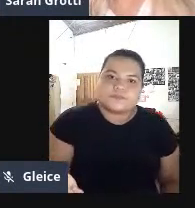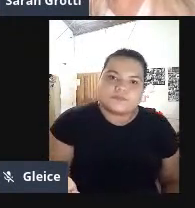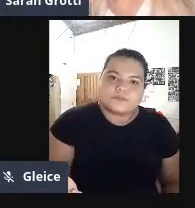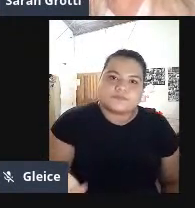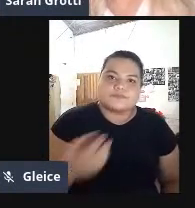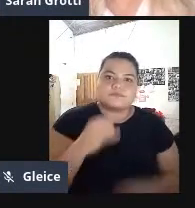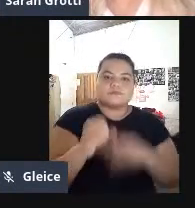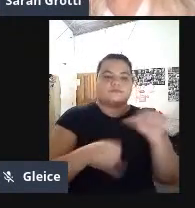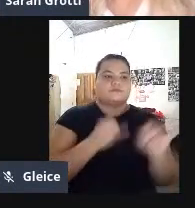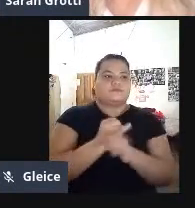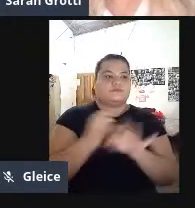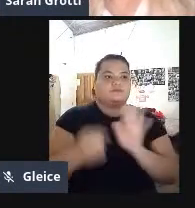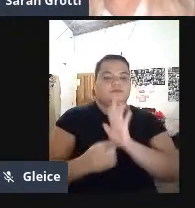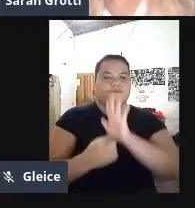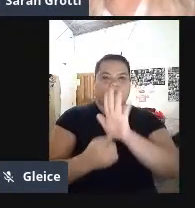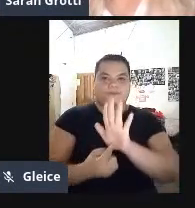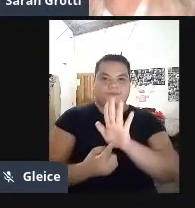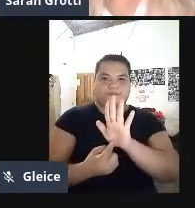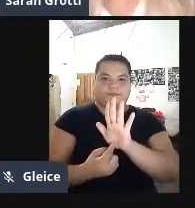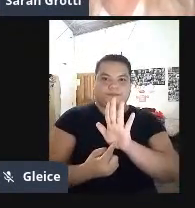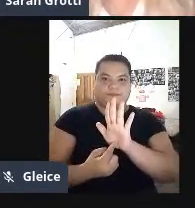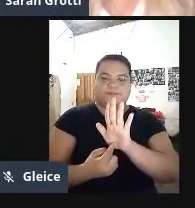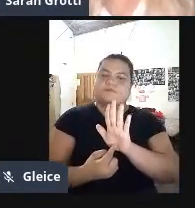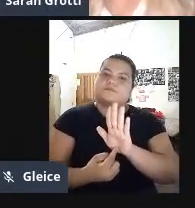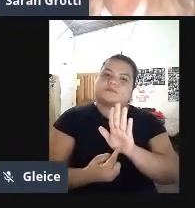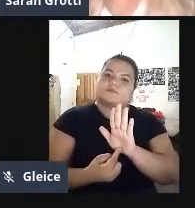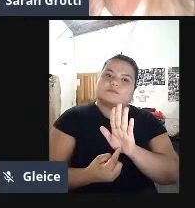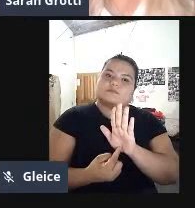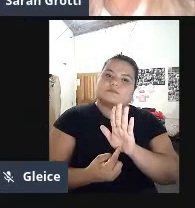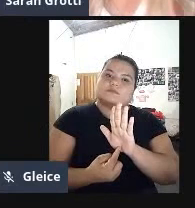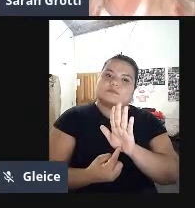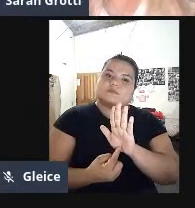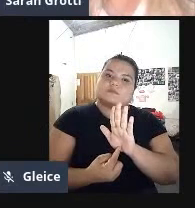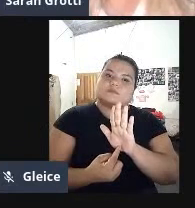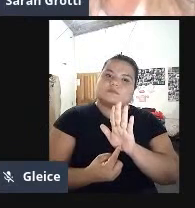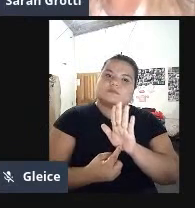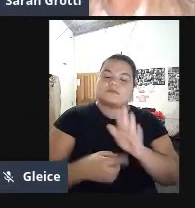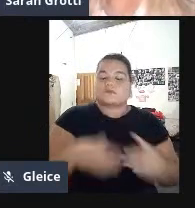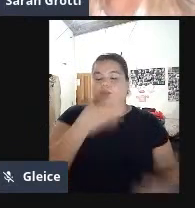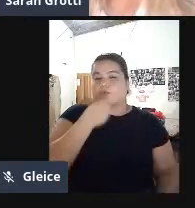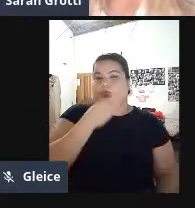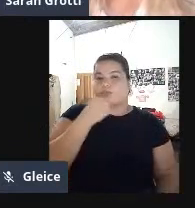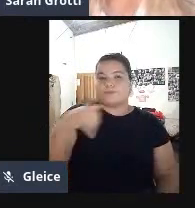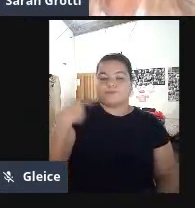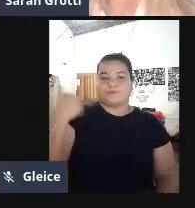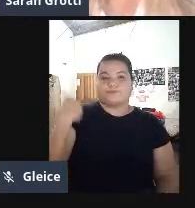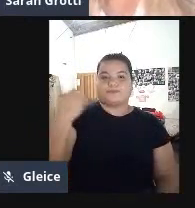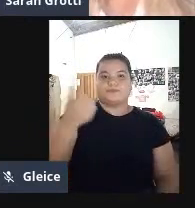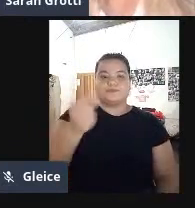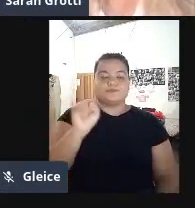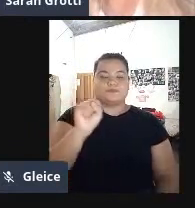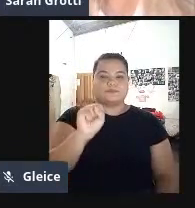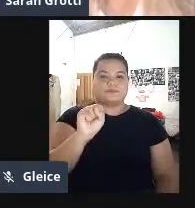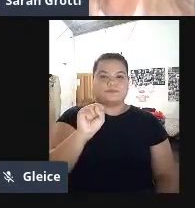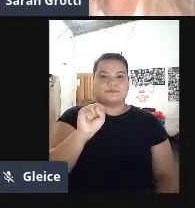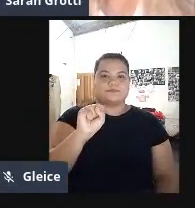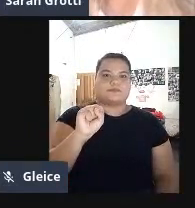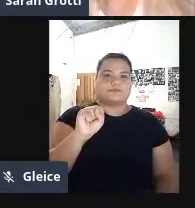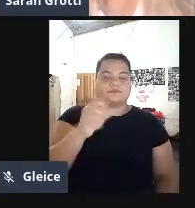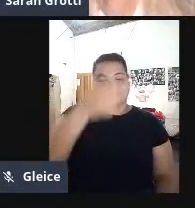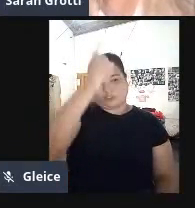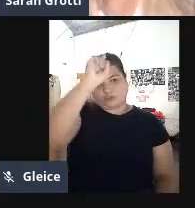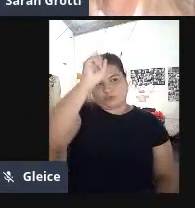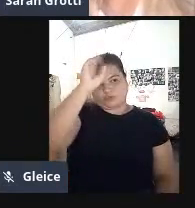ela mostra, por exemplo, vamos pegar um homem maior de 18 anos, né, essa faixa de adulto, e com